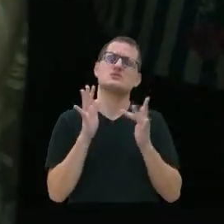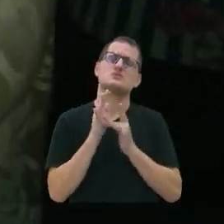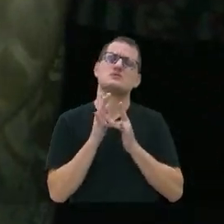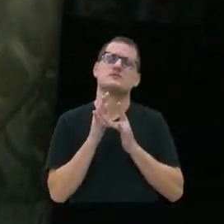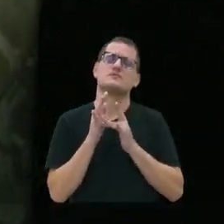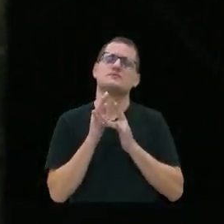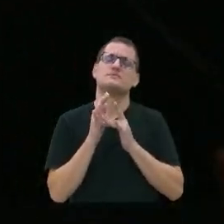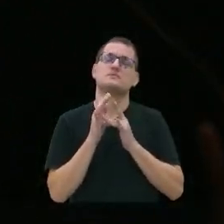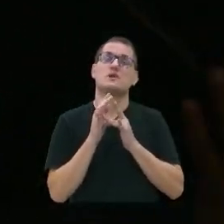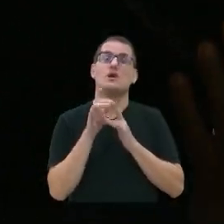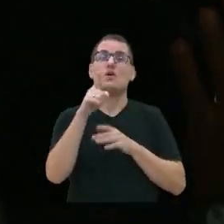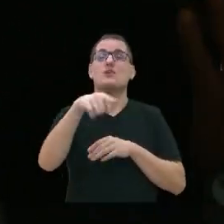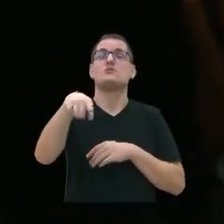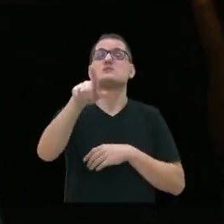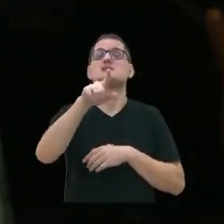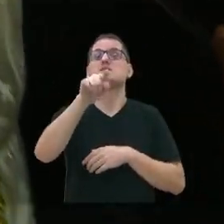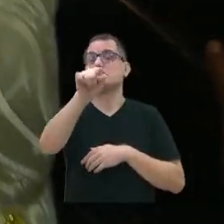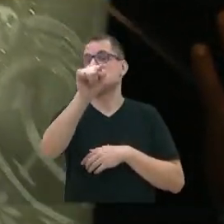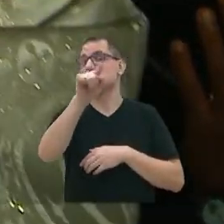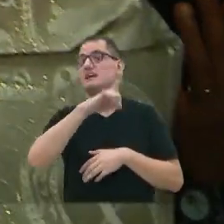Você que tem medo do escuro,